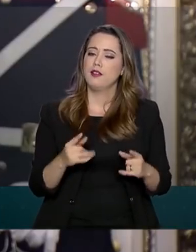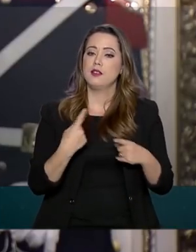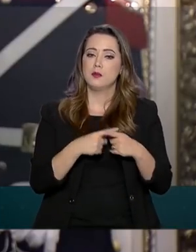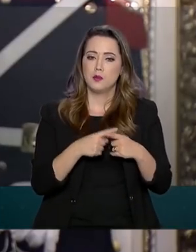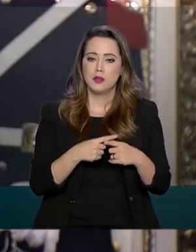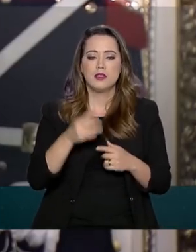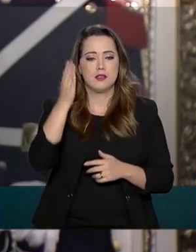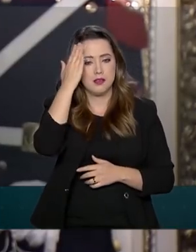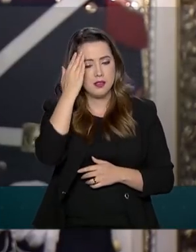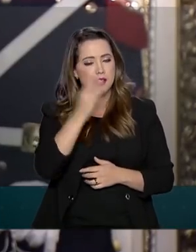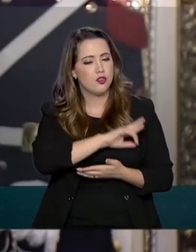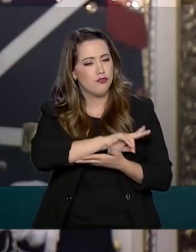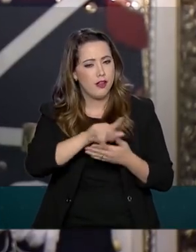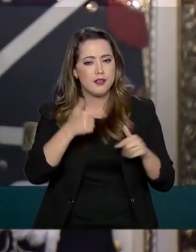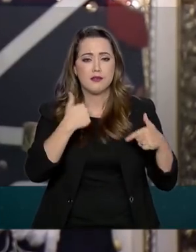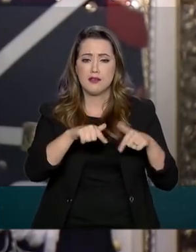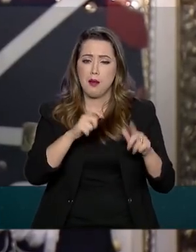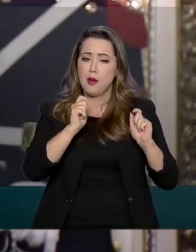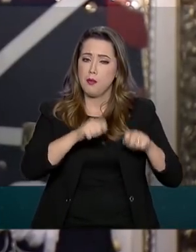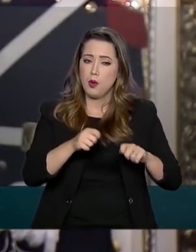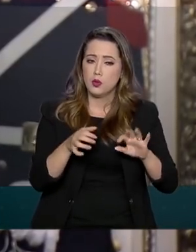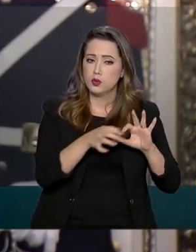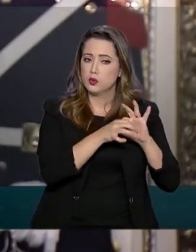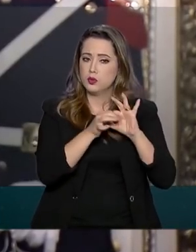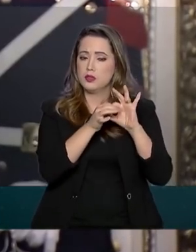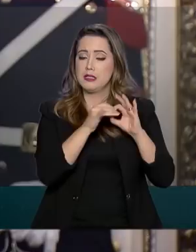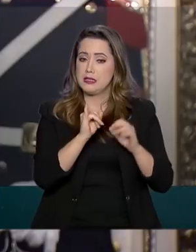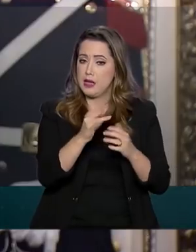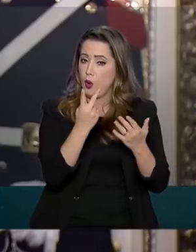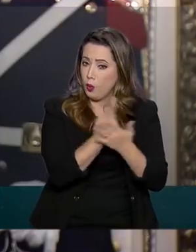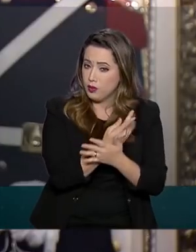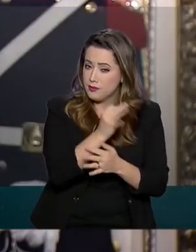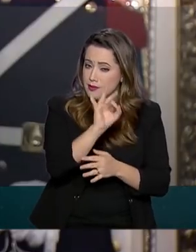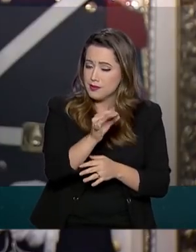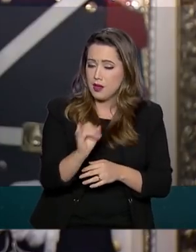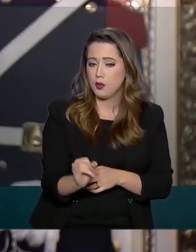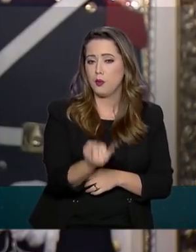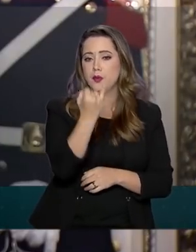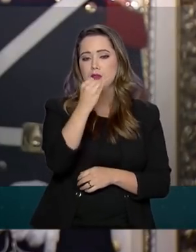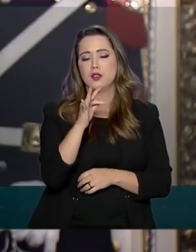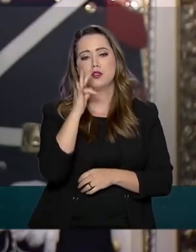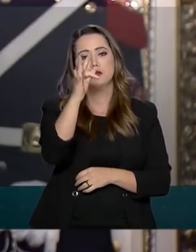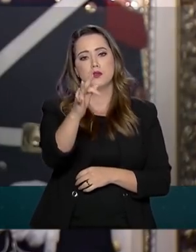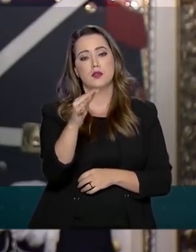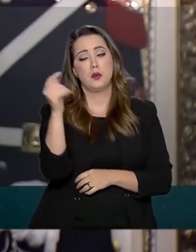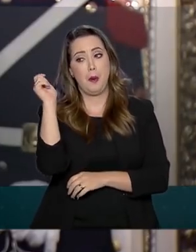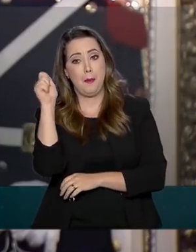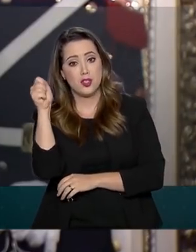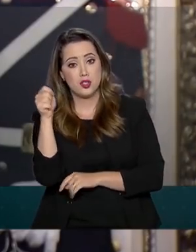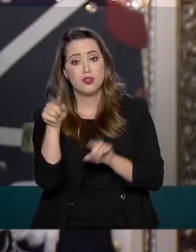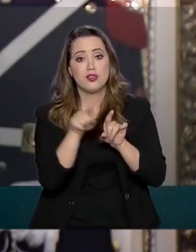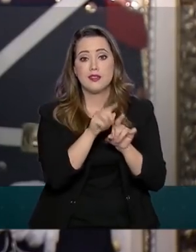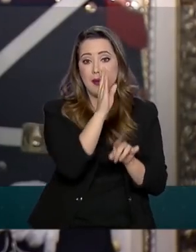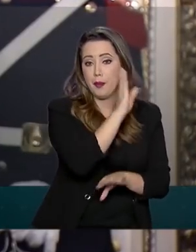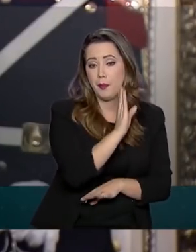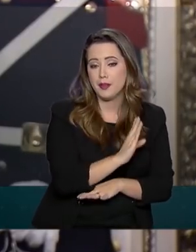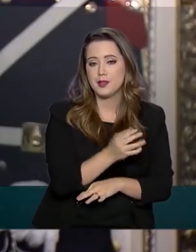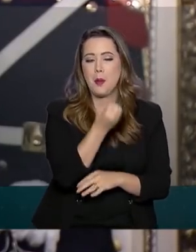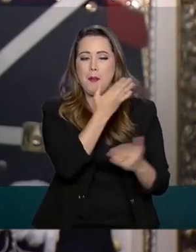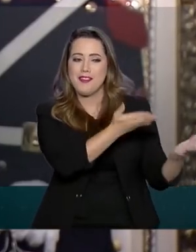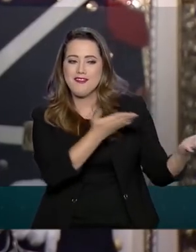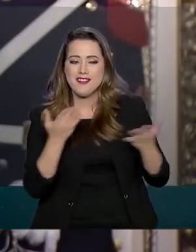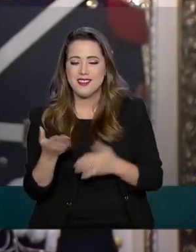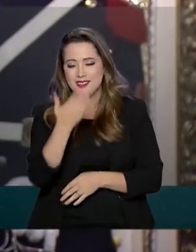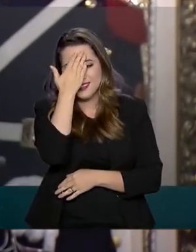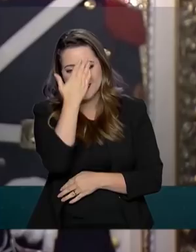a fazer e, se fizermos, será uma grande oportunidade a futuro, tanto para os argentinos quanto para os brasileiros. Seja bem-vindo